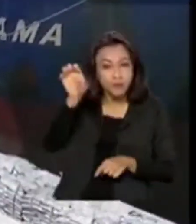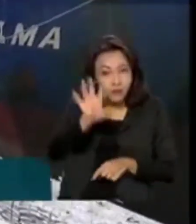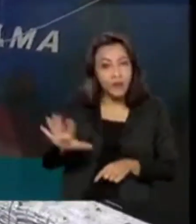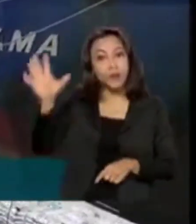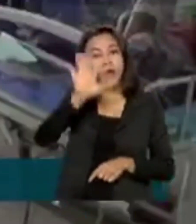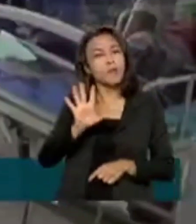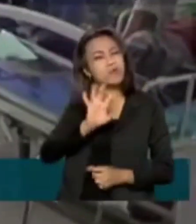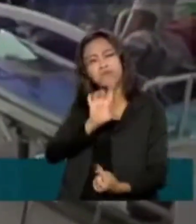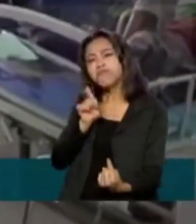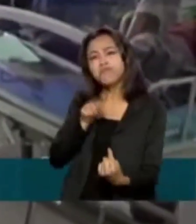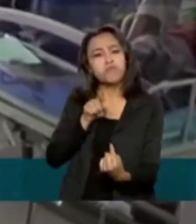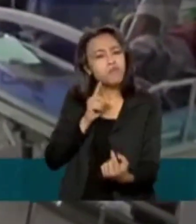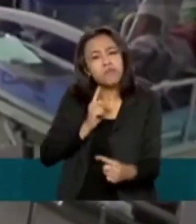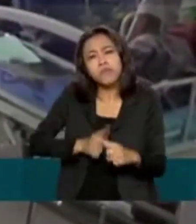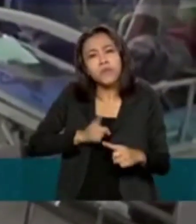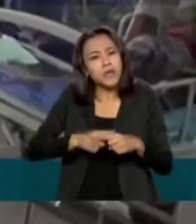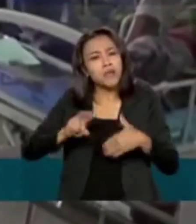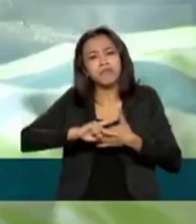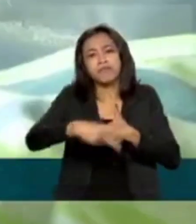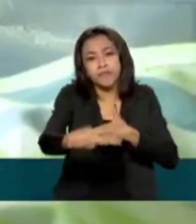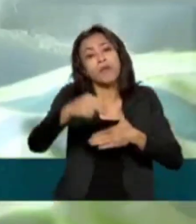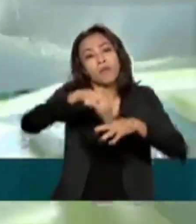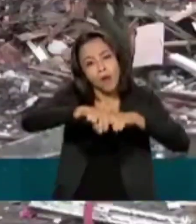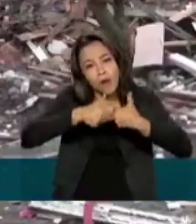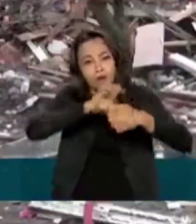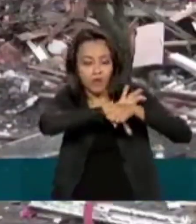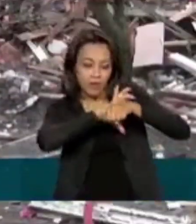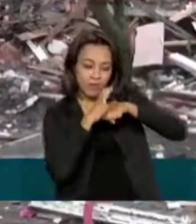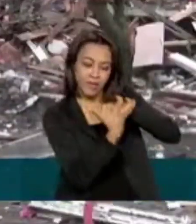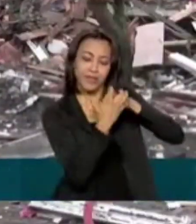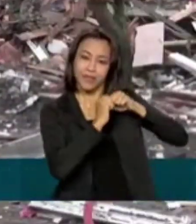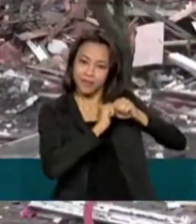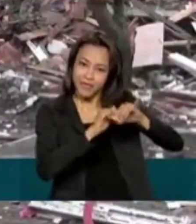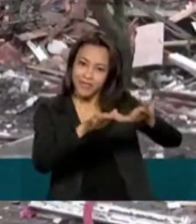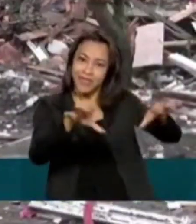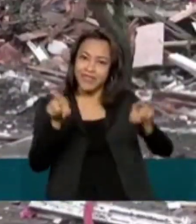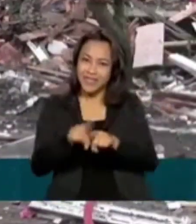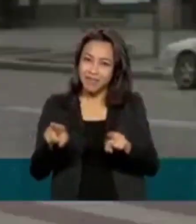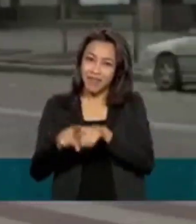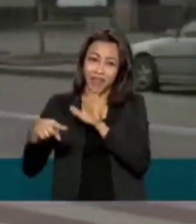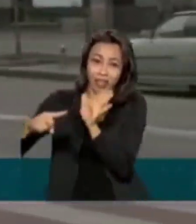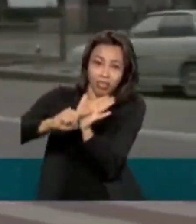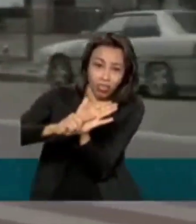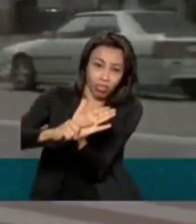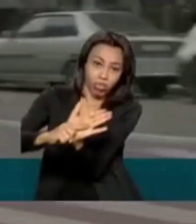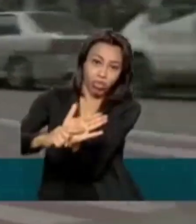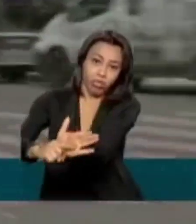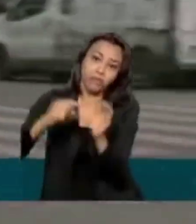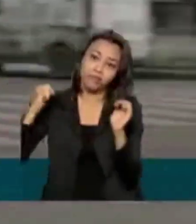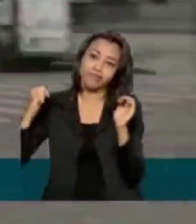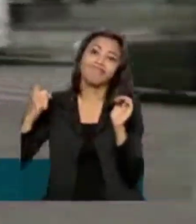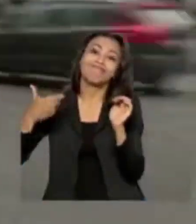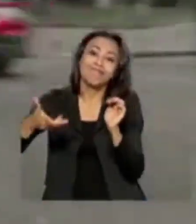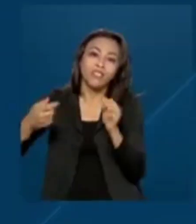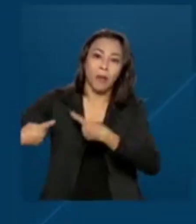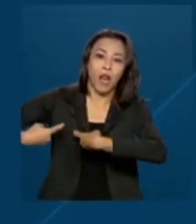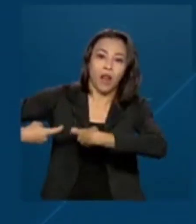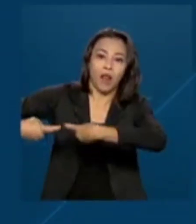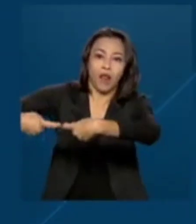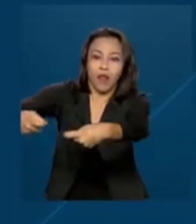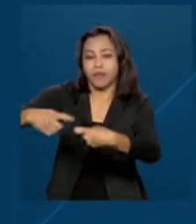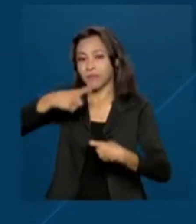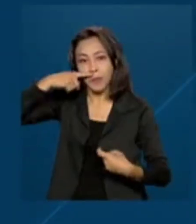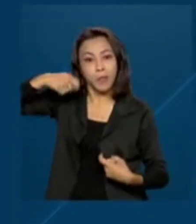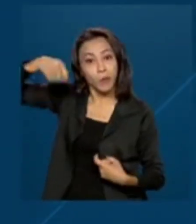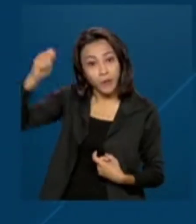maior motivo, a pandemia de Covid-19 e as repercussões negativas dos conflitos na Ucrânia. De acordo